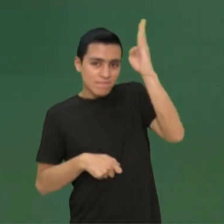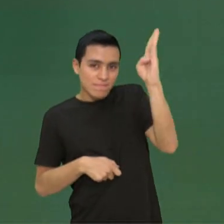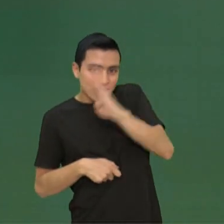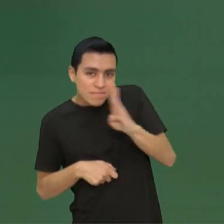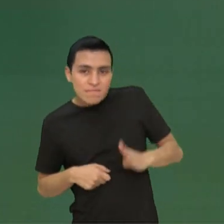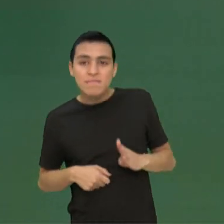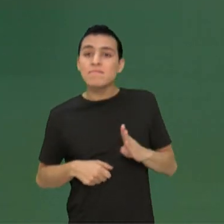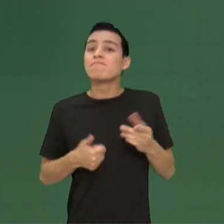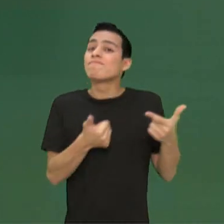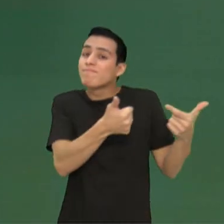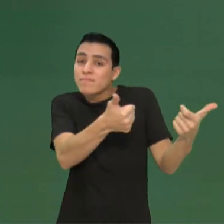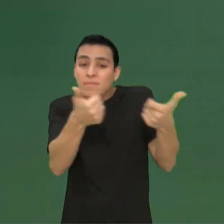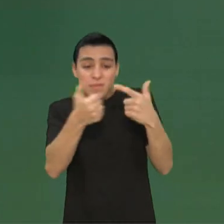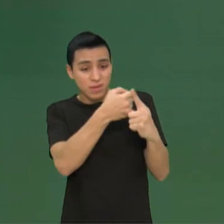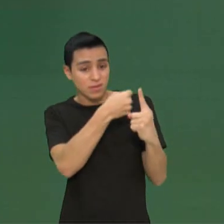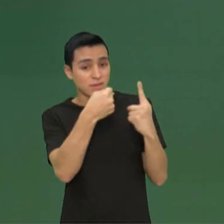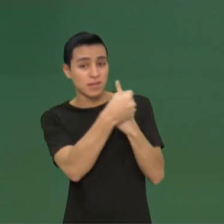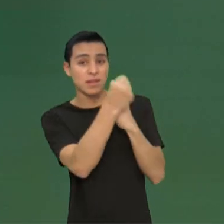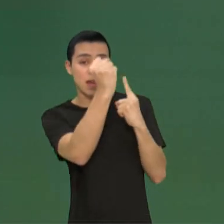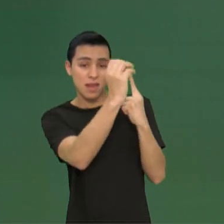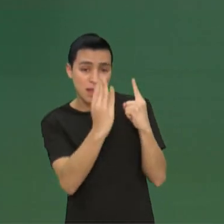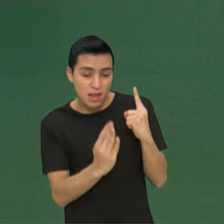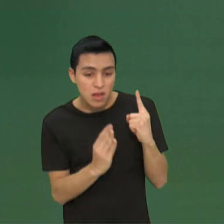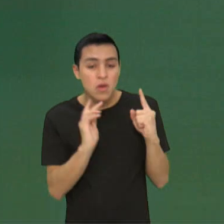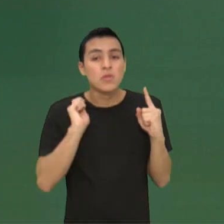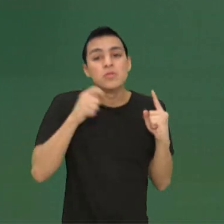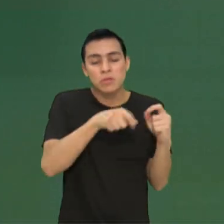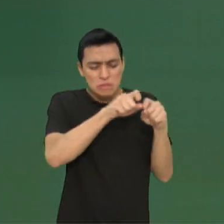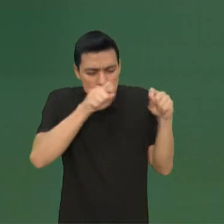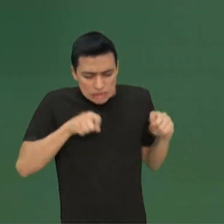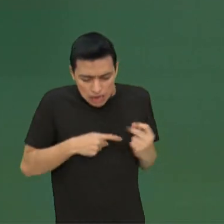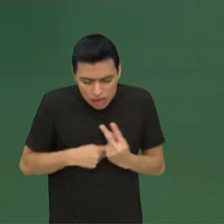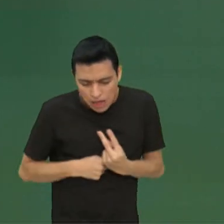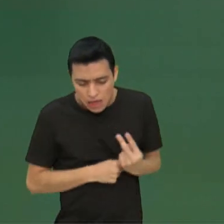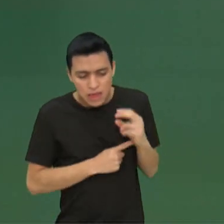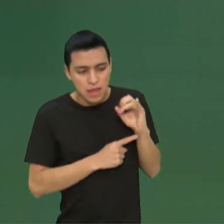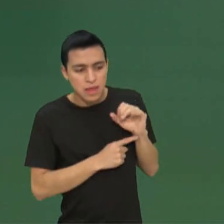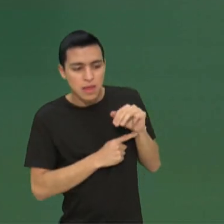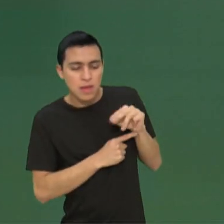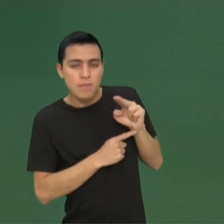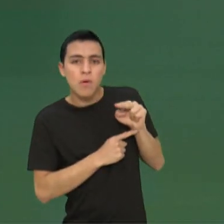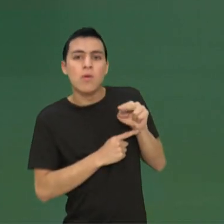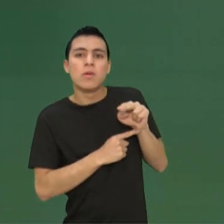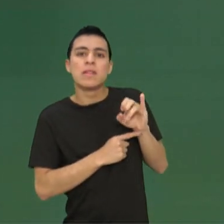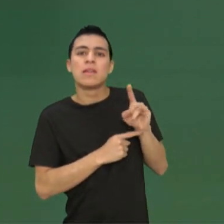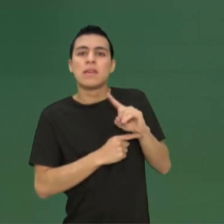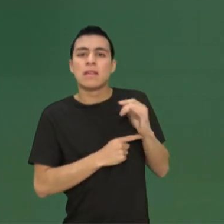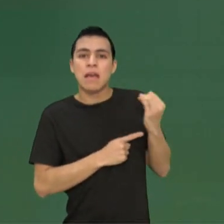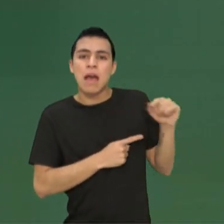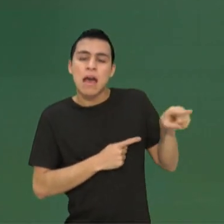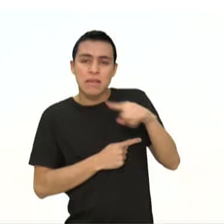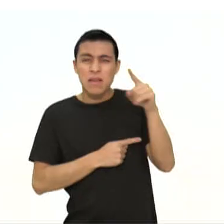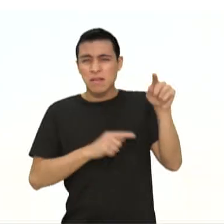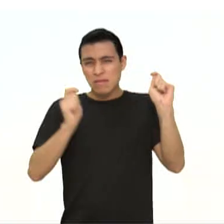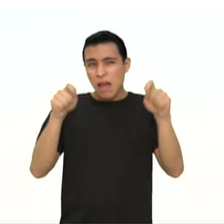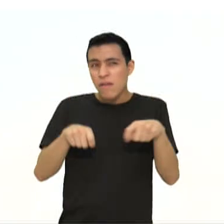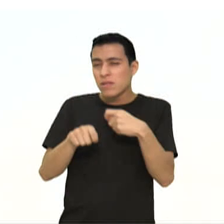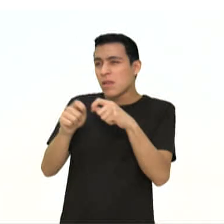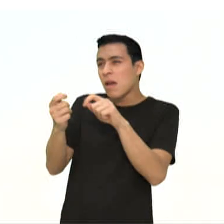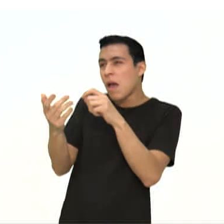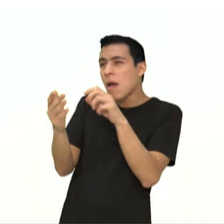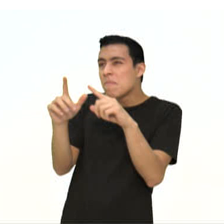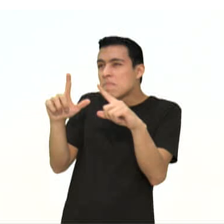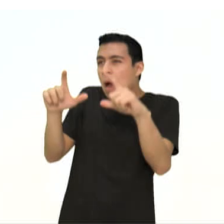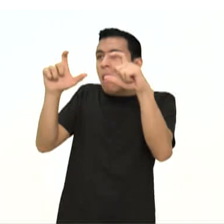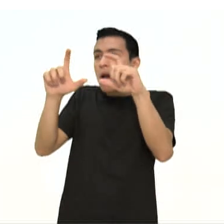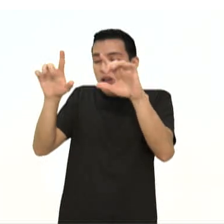Sim, Sociedade Brasileira de Imunizações, está aqui, ó, o link para a página dela, escaneia com o seu celular. Não